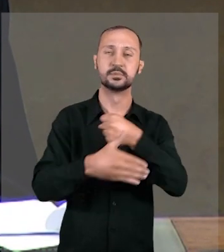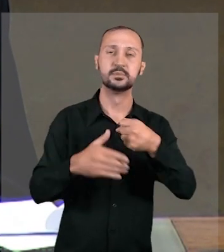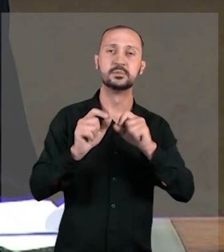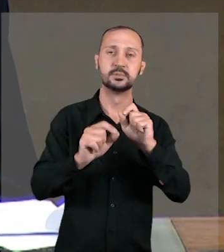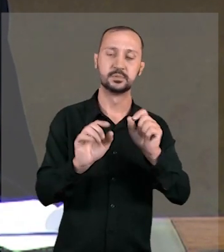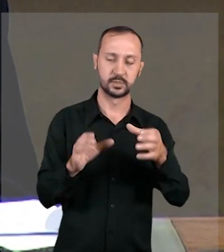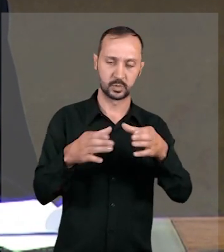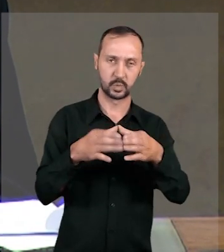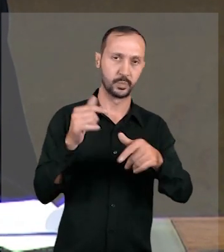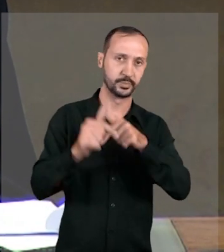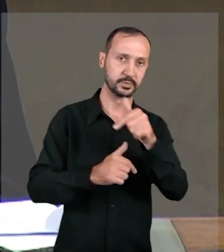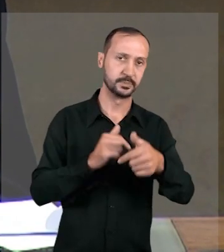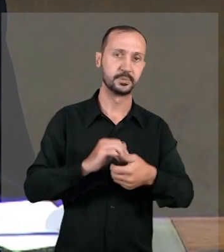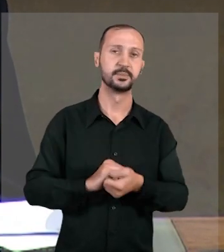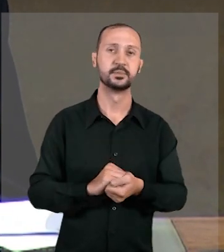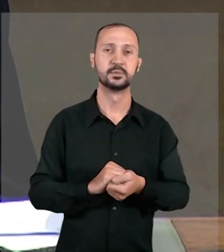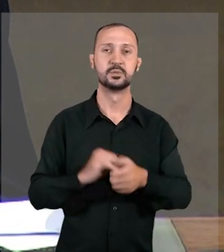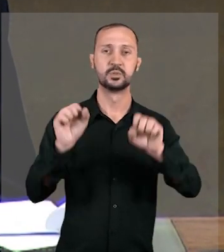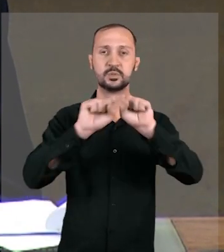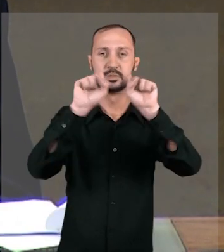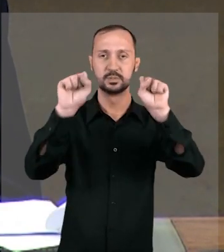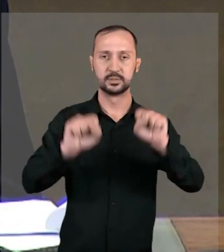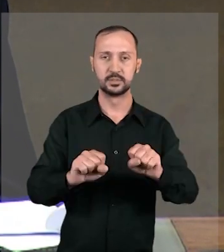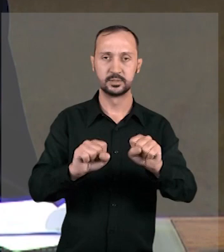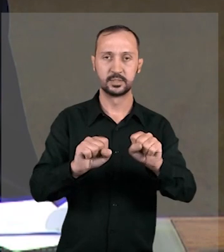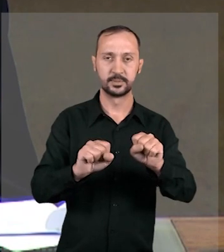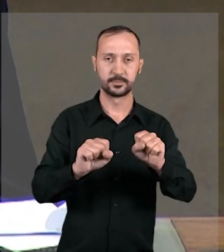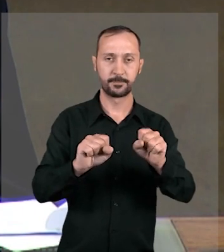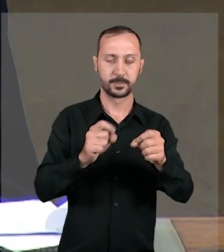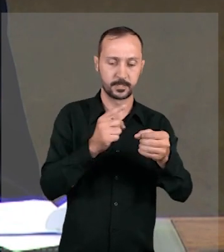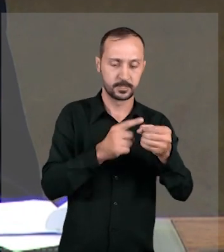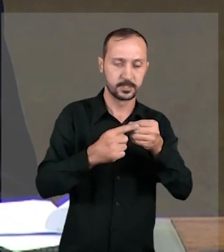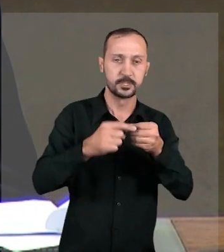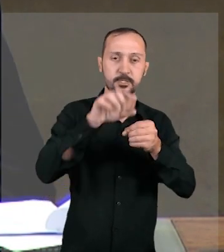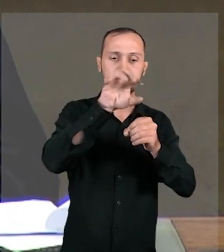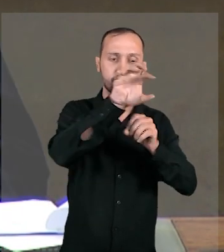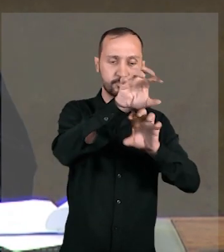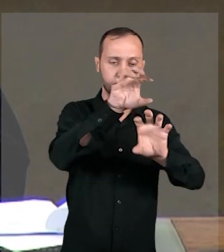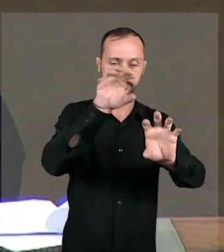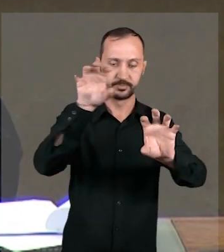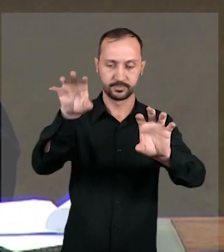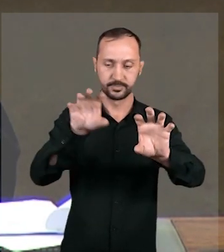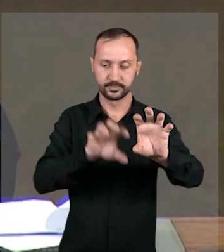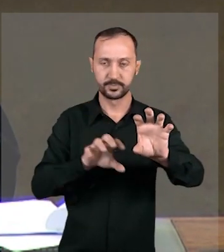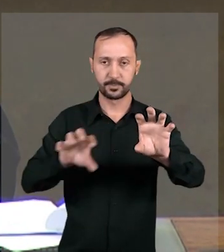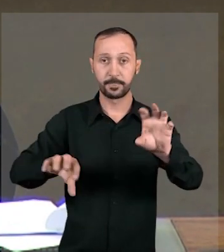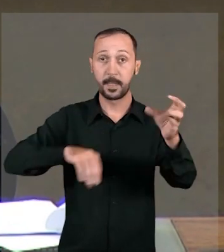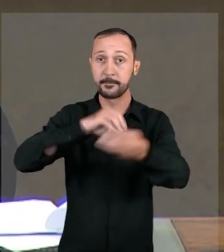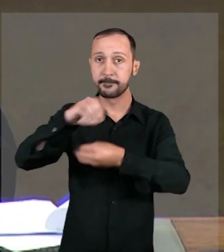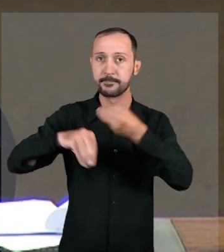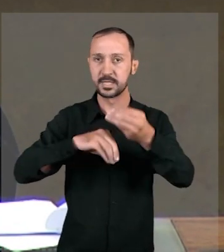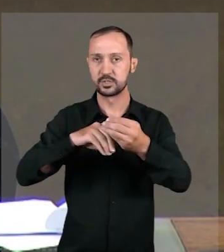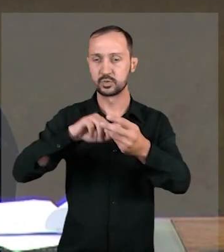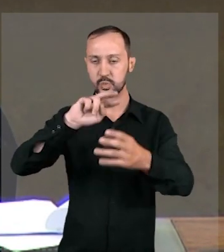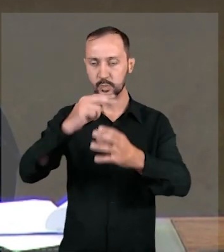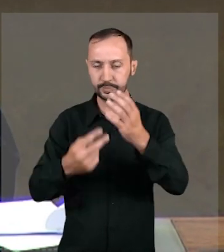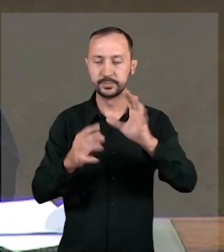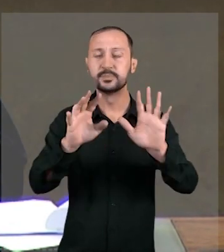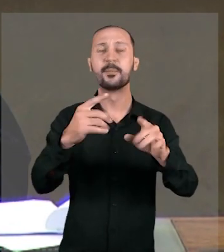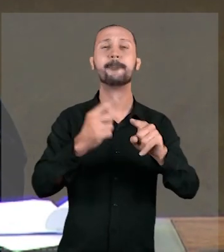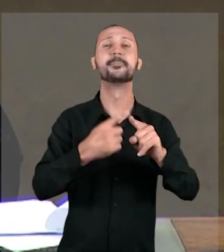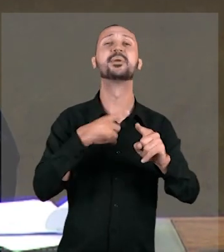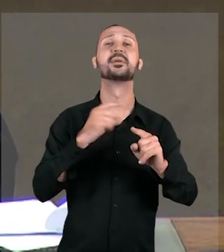nesse mesmo grupo de trabalho, o sistema distrital misto. E vou explicar brevemente por quê.